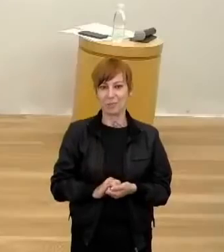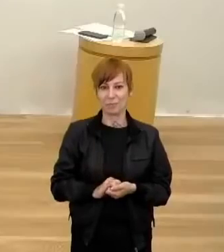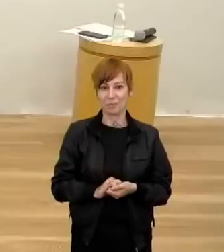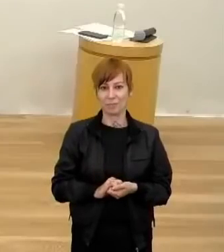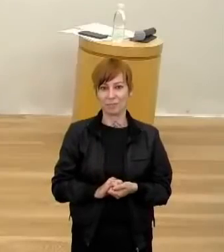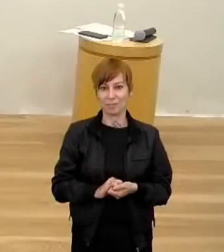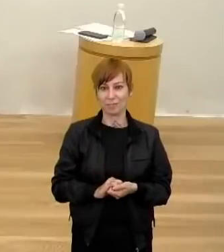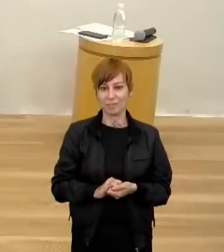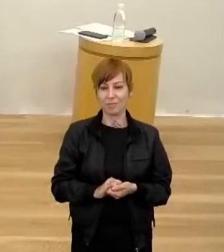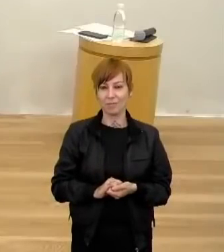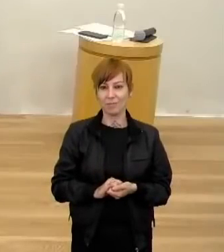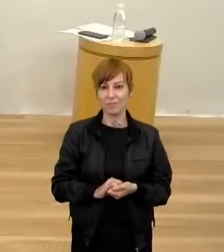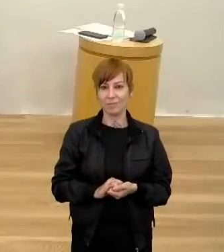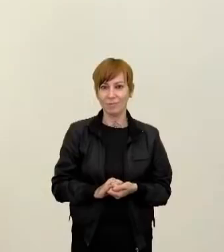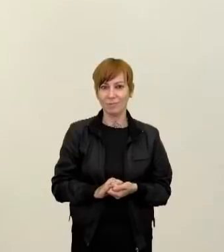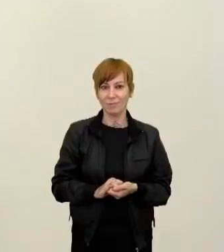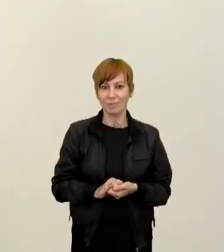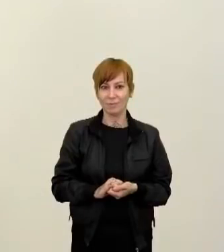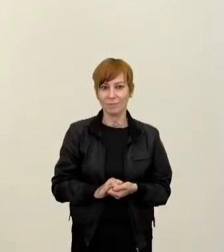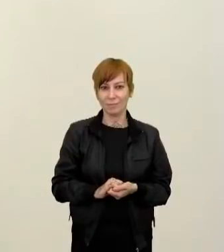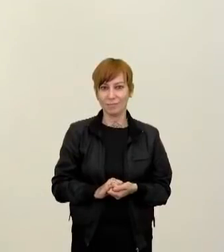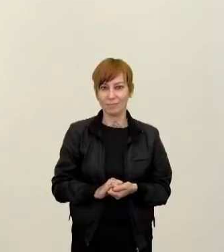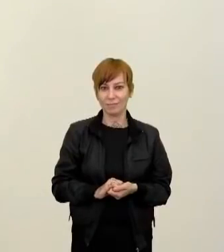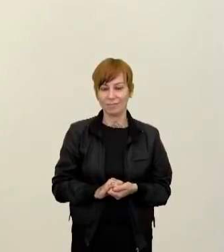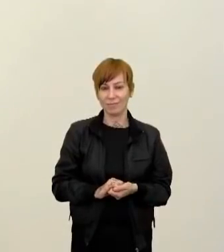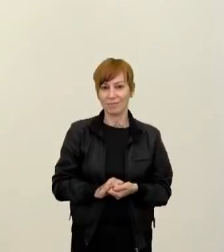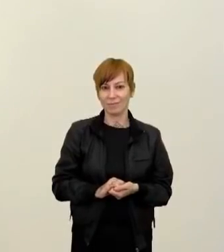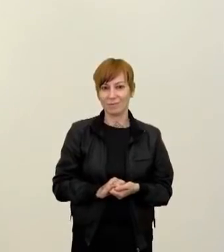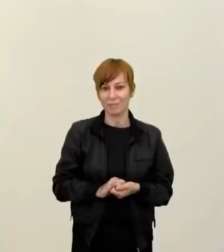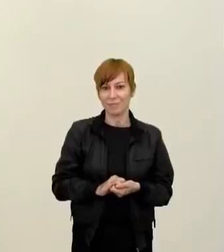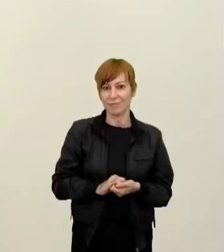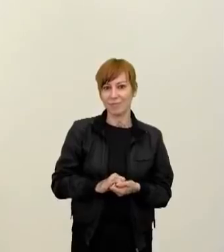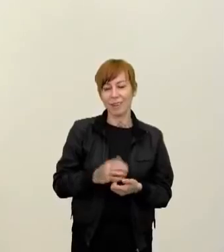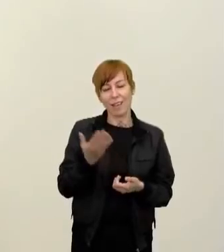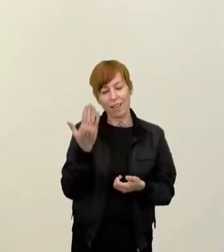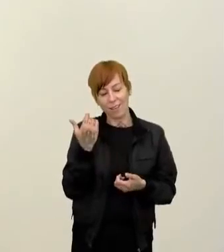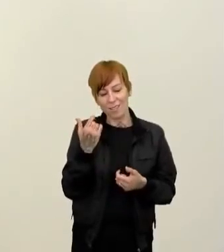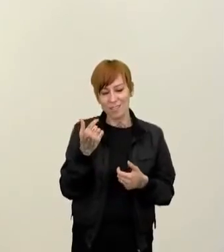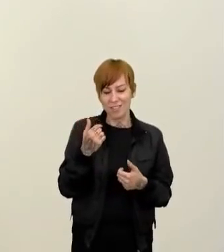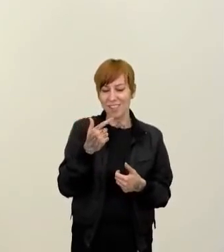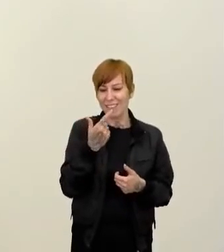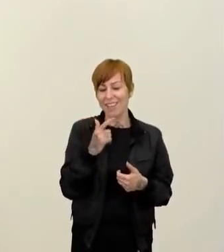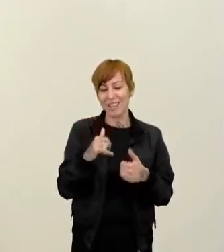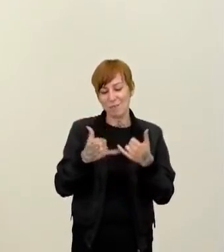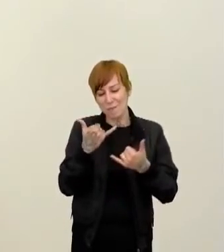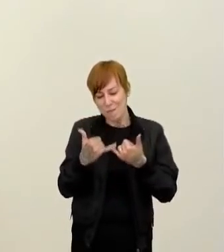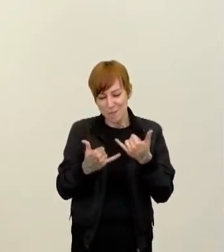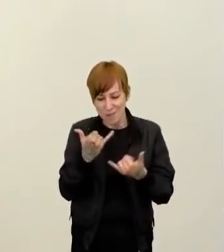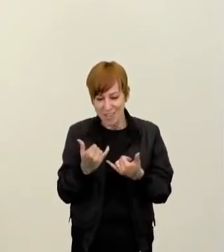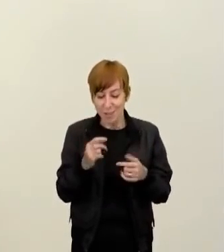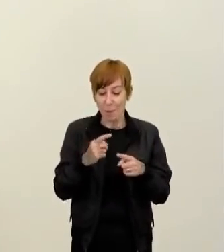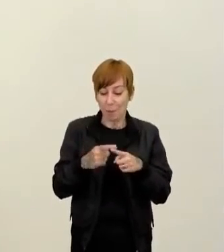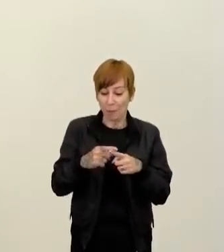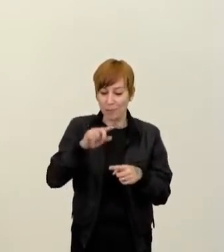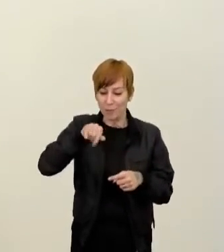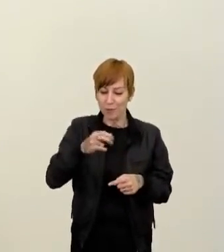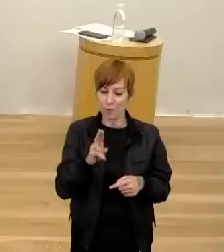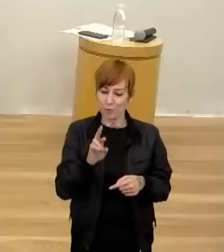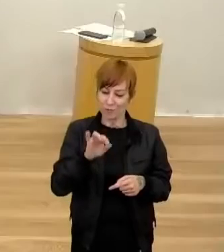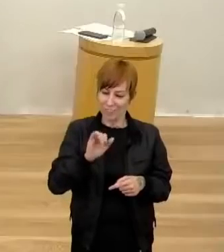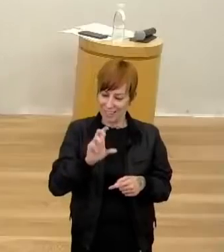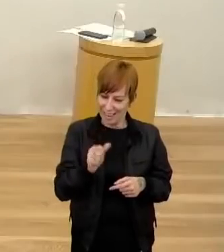Eu logo pensei, já vi que era ironia. Paulo Henrique falou: Osmar, é uma ironia. É ironia. A Serra da Jureia é um lugar maravilhoso lá em Peruíbe.